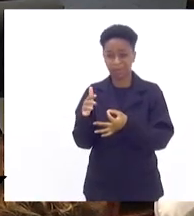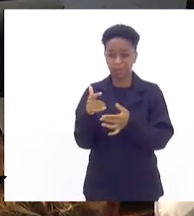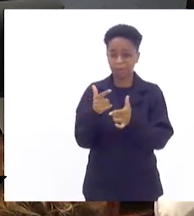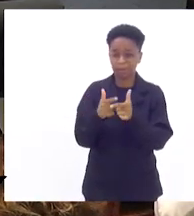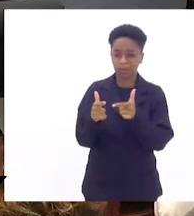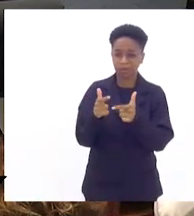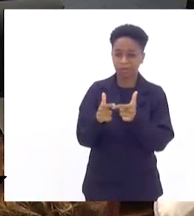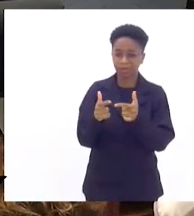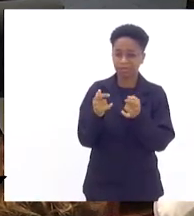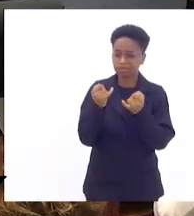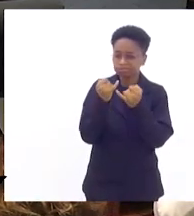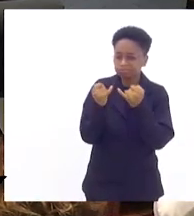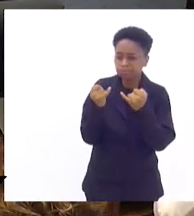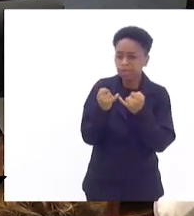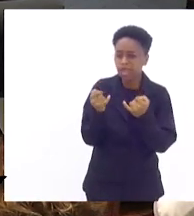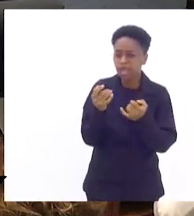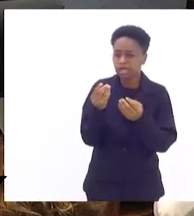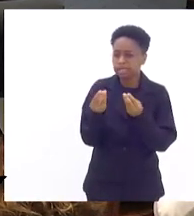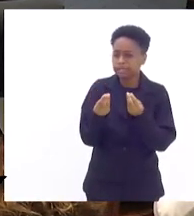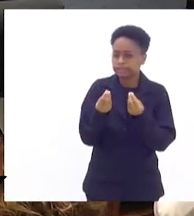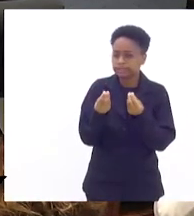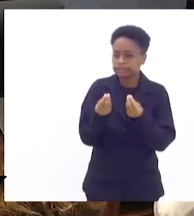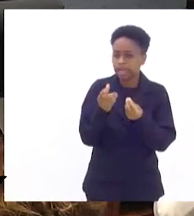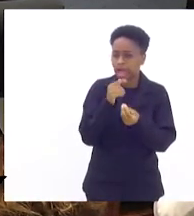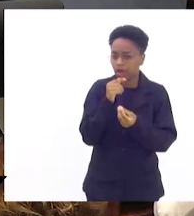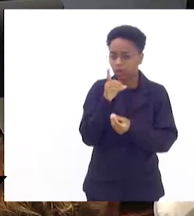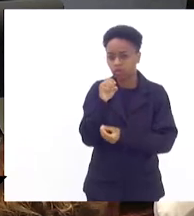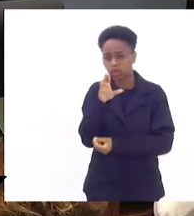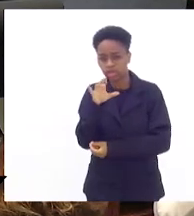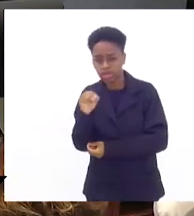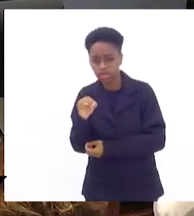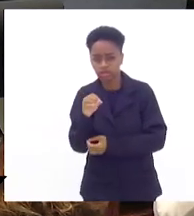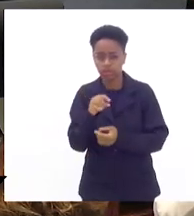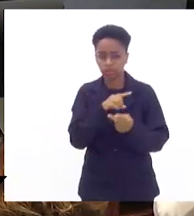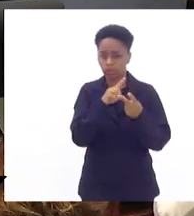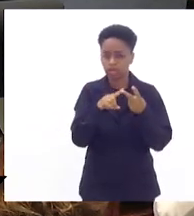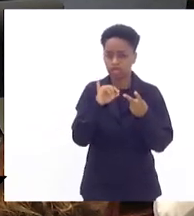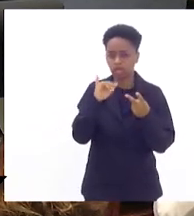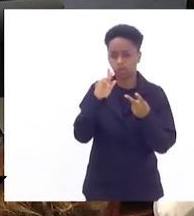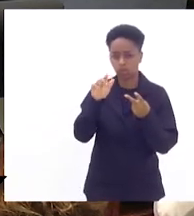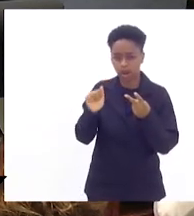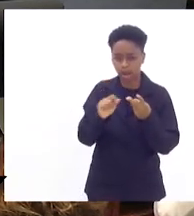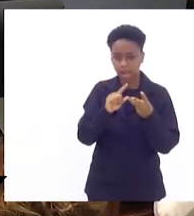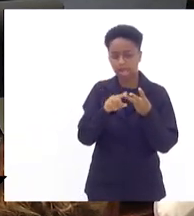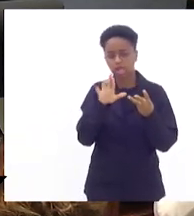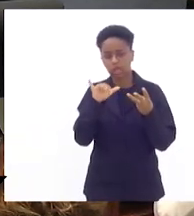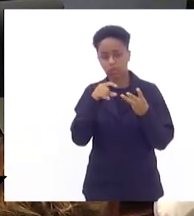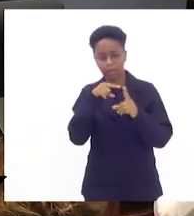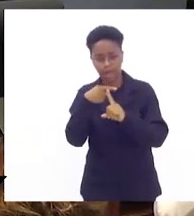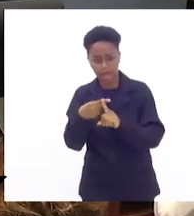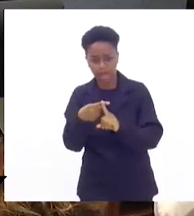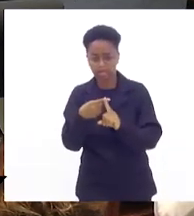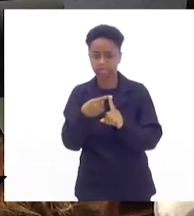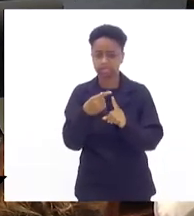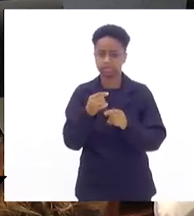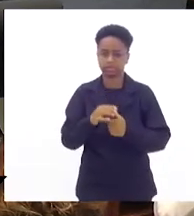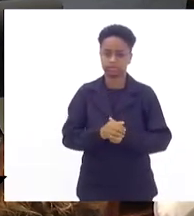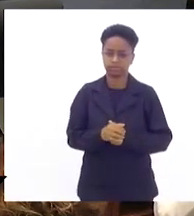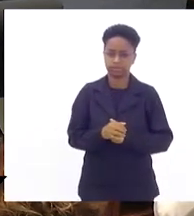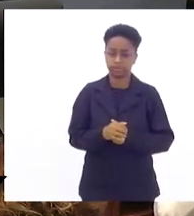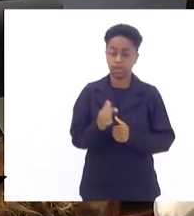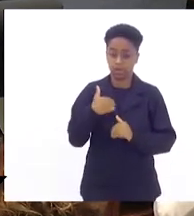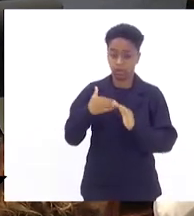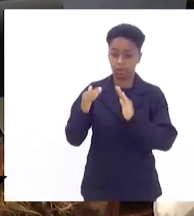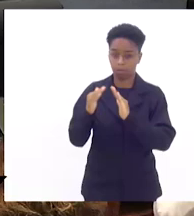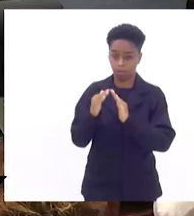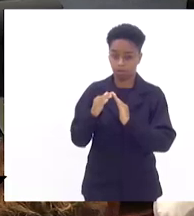muito parecido com Águas do Rio, Iguá, Rio Mais. E eu sou morador de